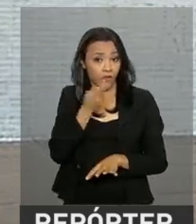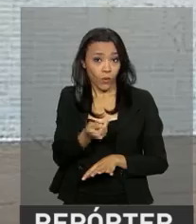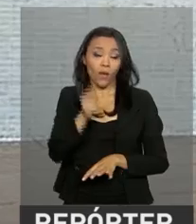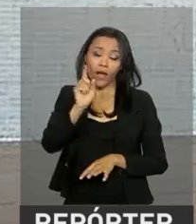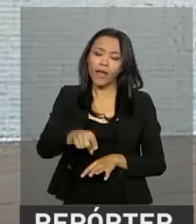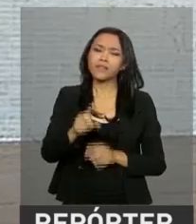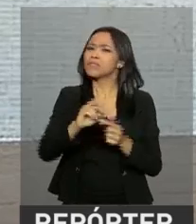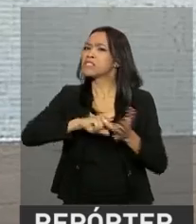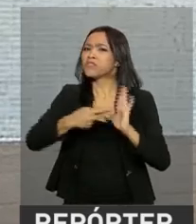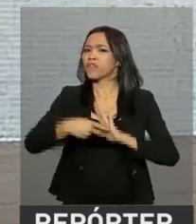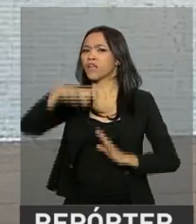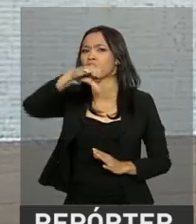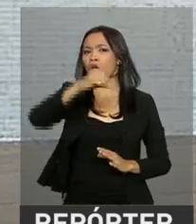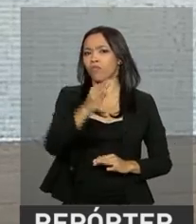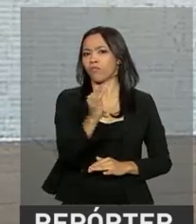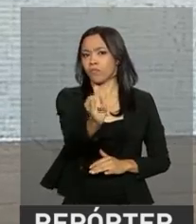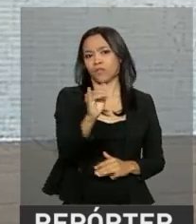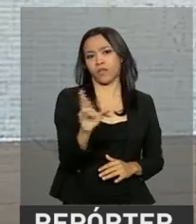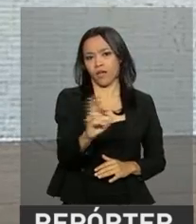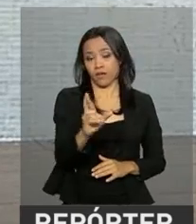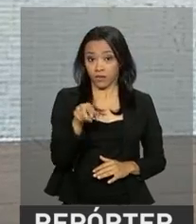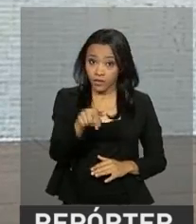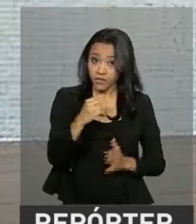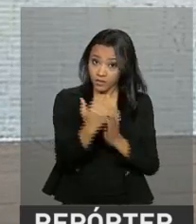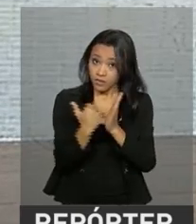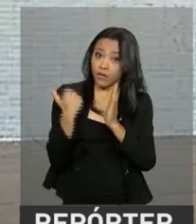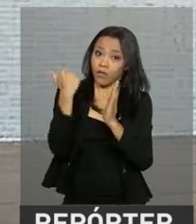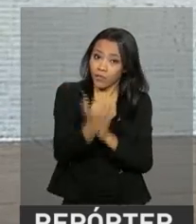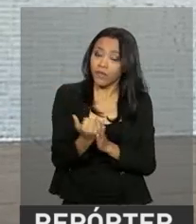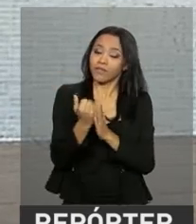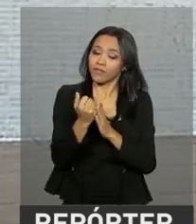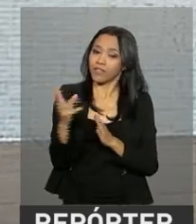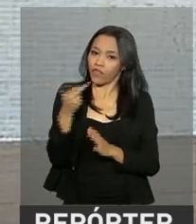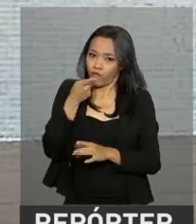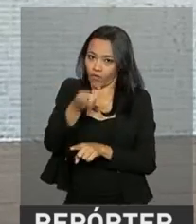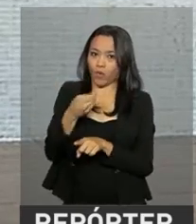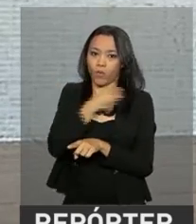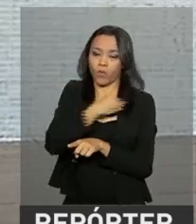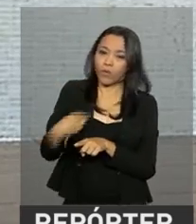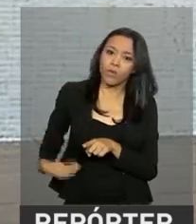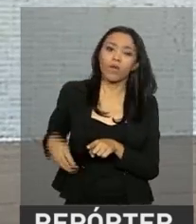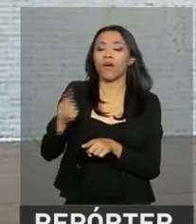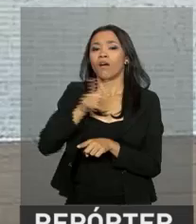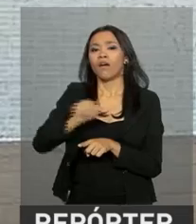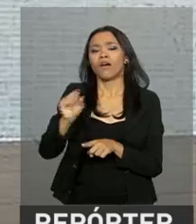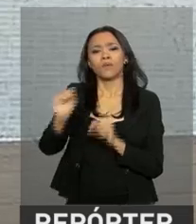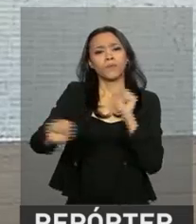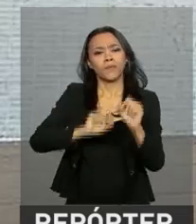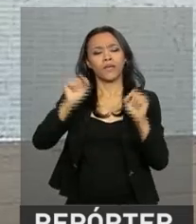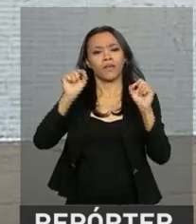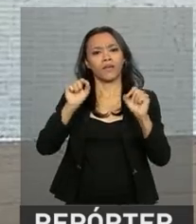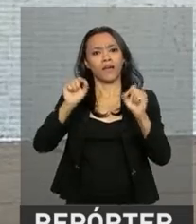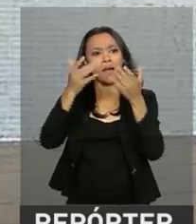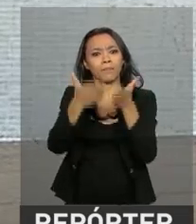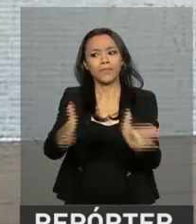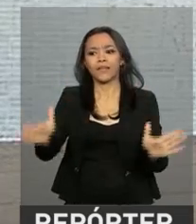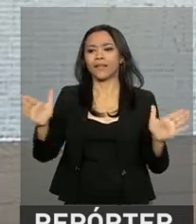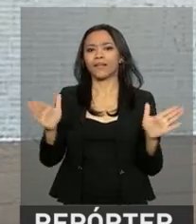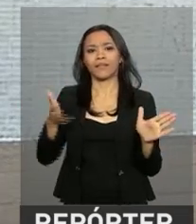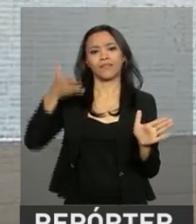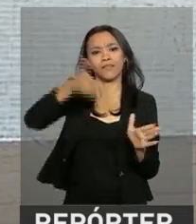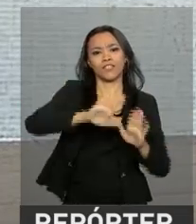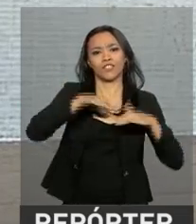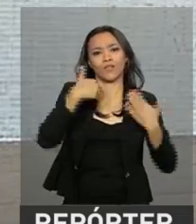r9 bilhões deais Esse aumento de acordo com o ministro vai permitir aí uma ampliação ao acesso às